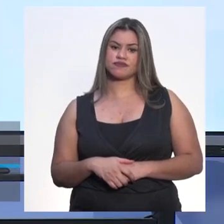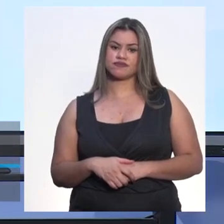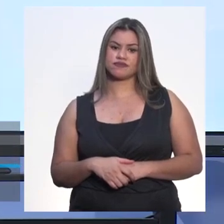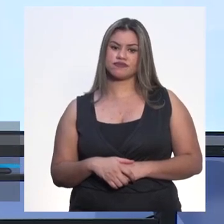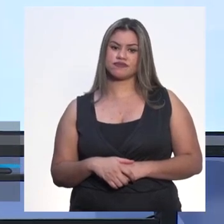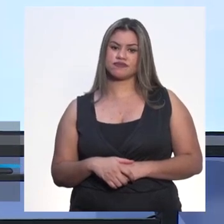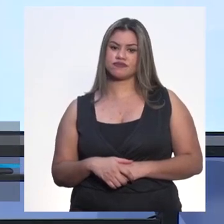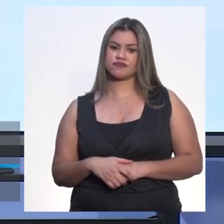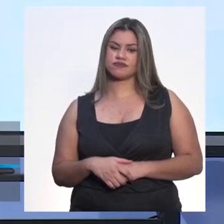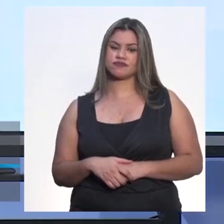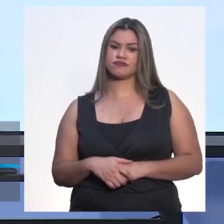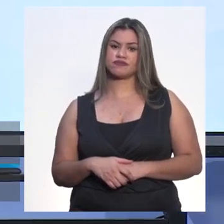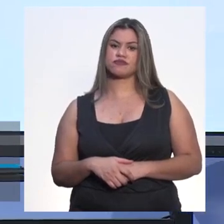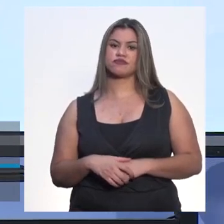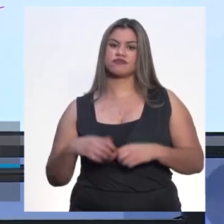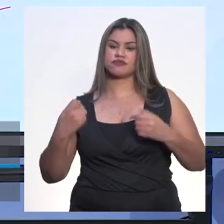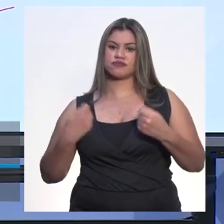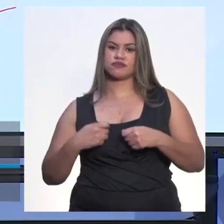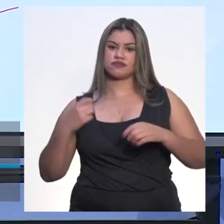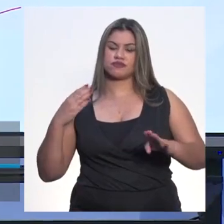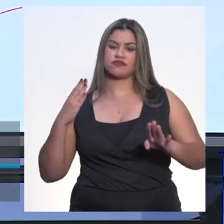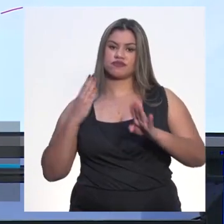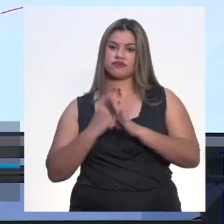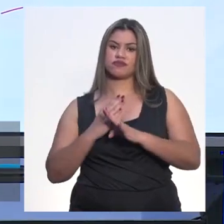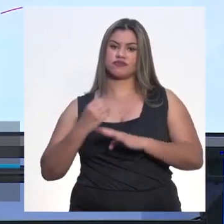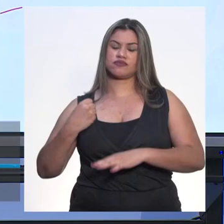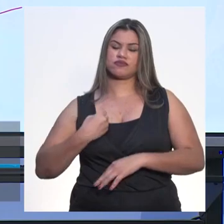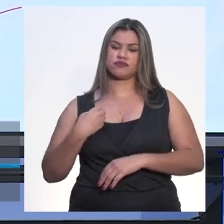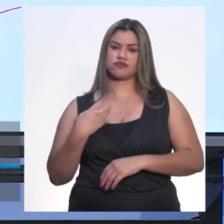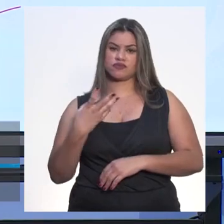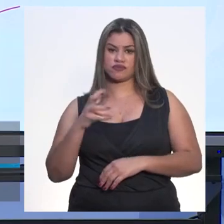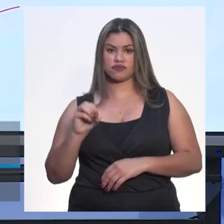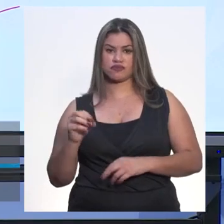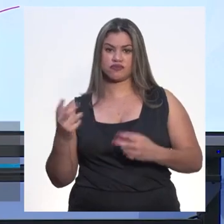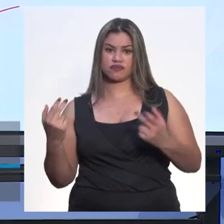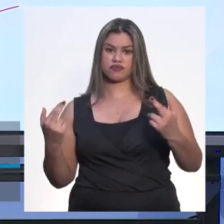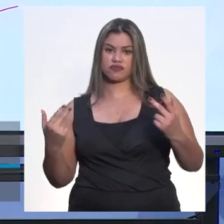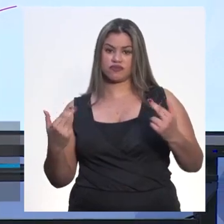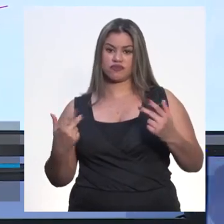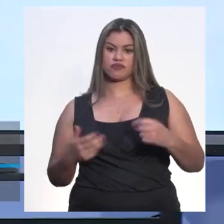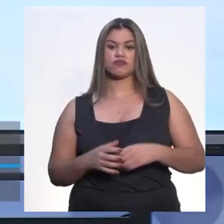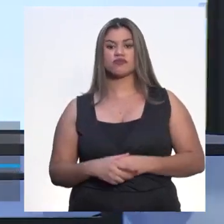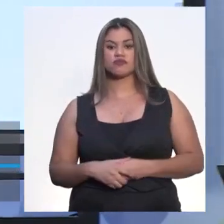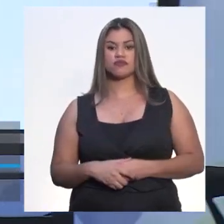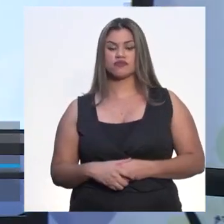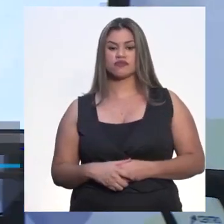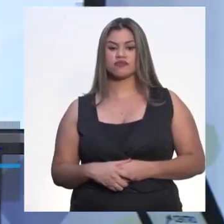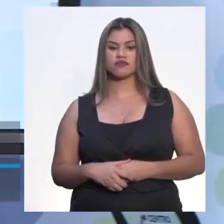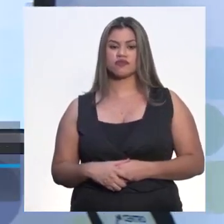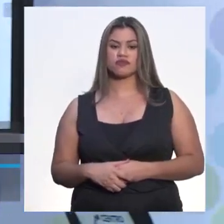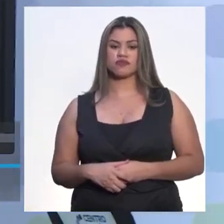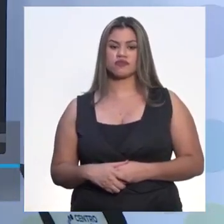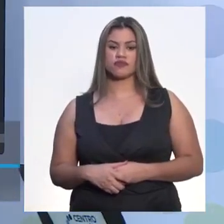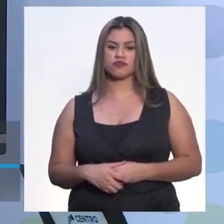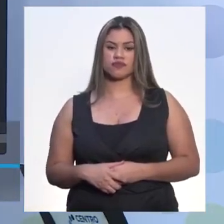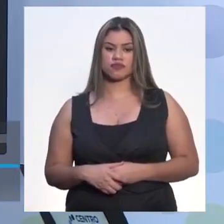multiplicação, eu tenho que chegar nos mesmos 30. Observe aqui. Vou até mudar.